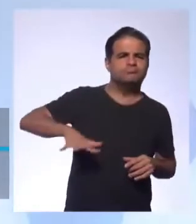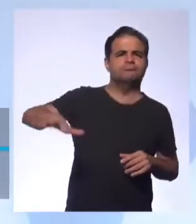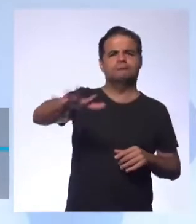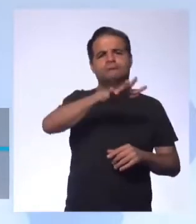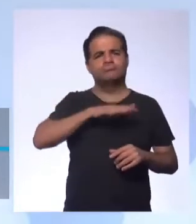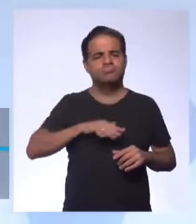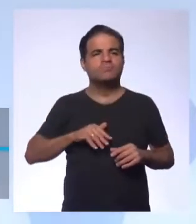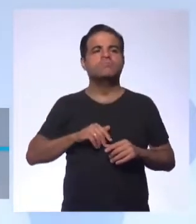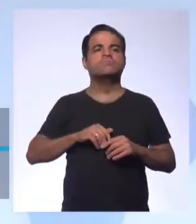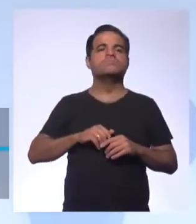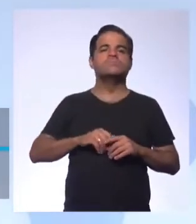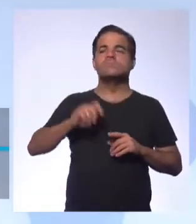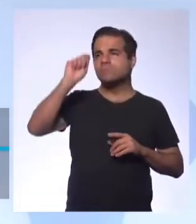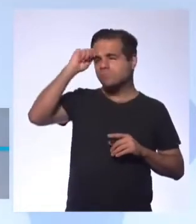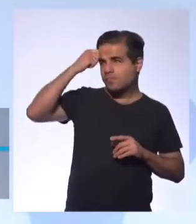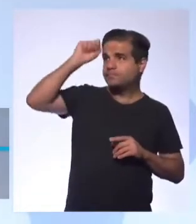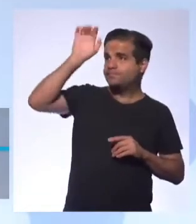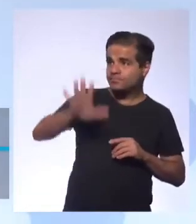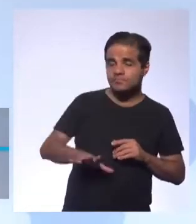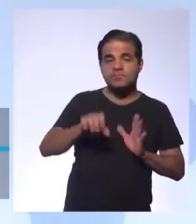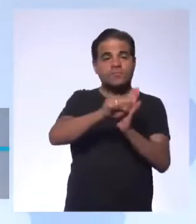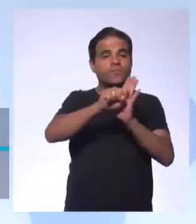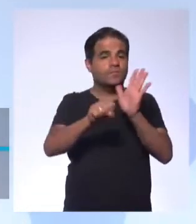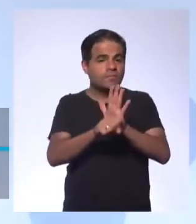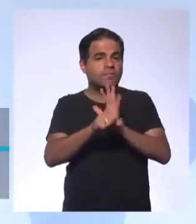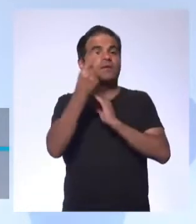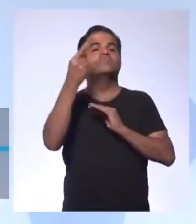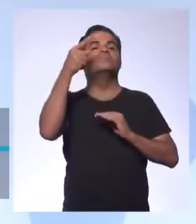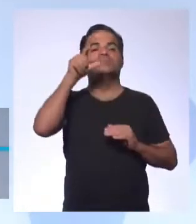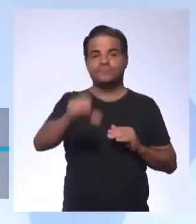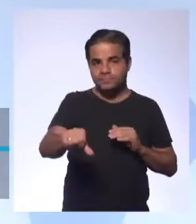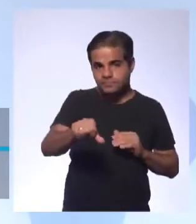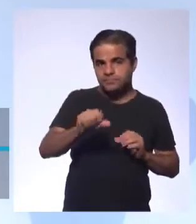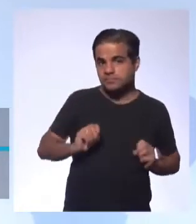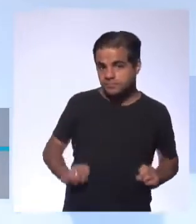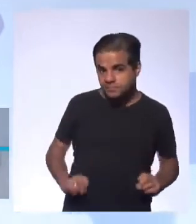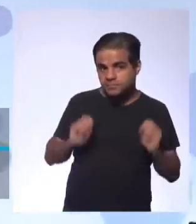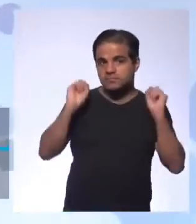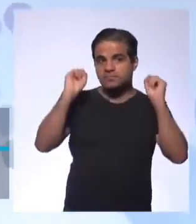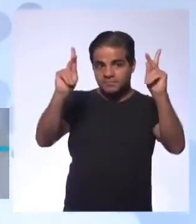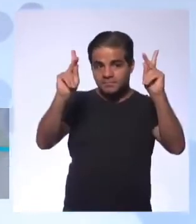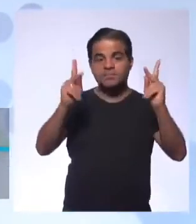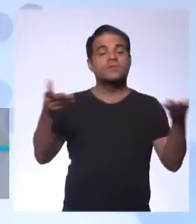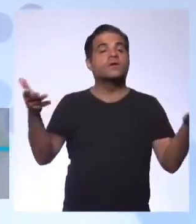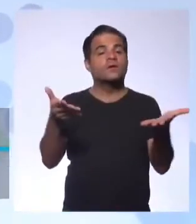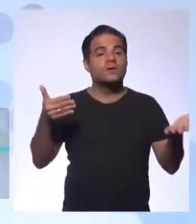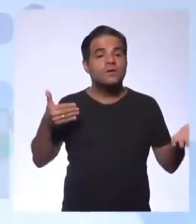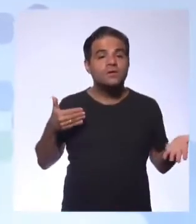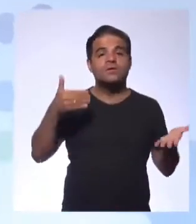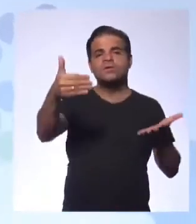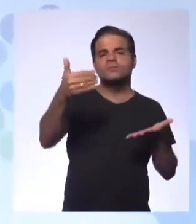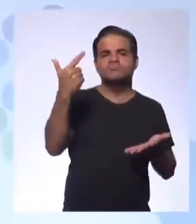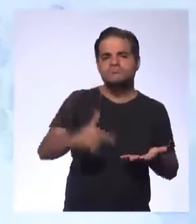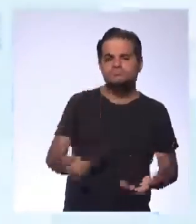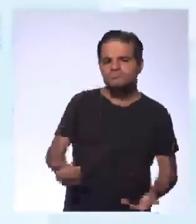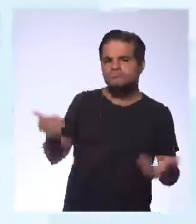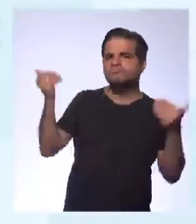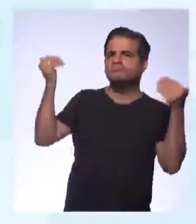continente africano lá no século XIX. Ok? Bem legal. Vamos então para a próxima tela.